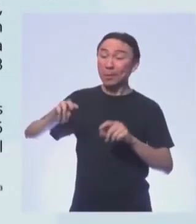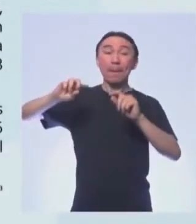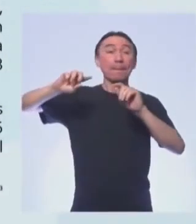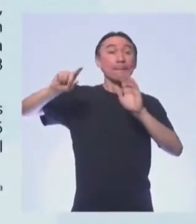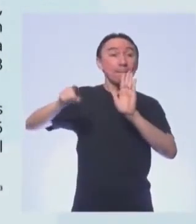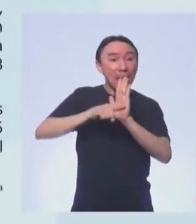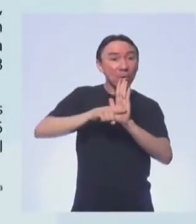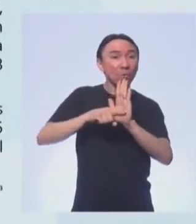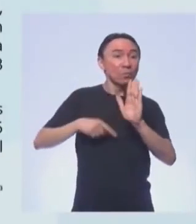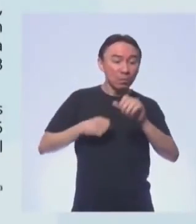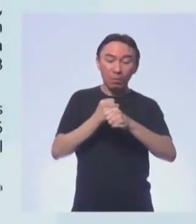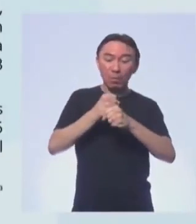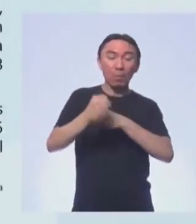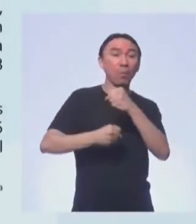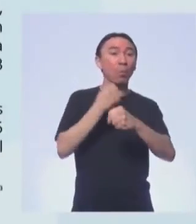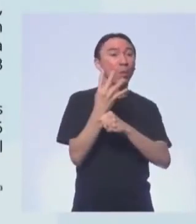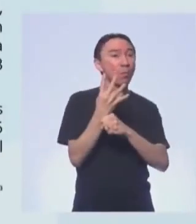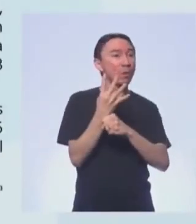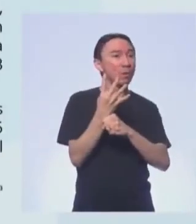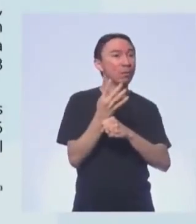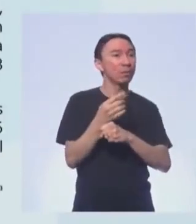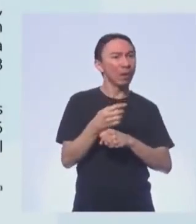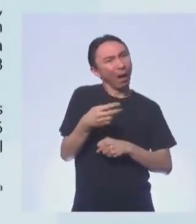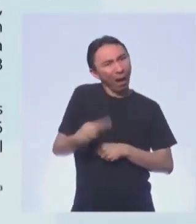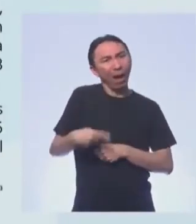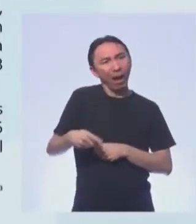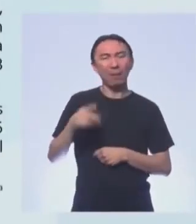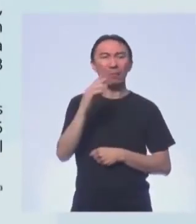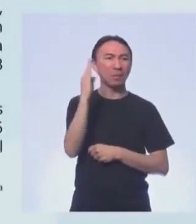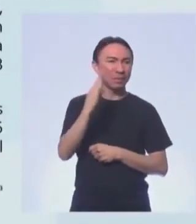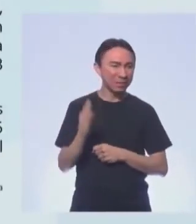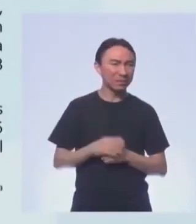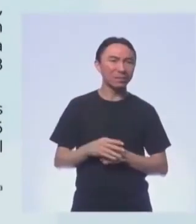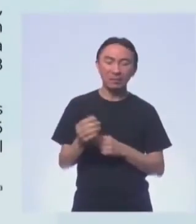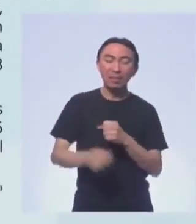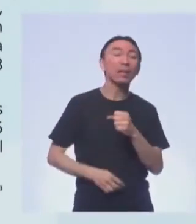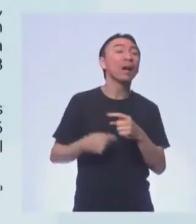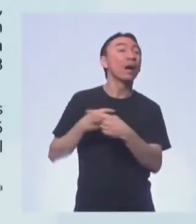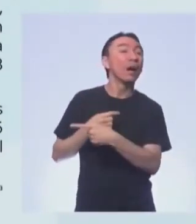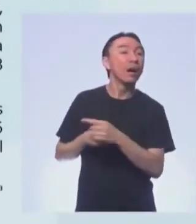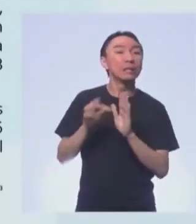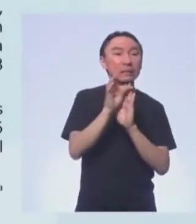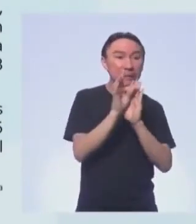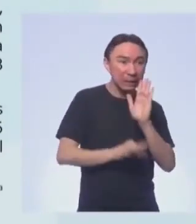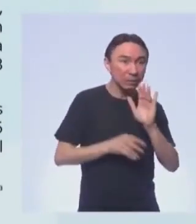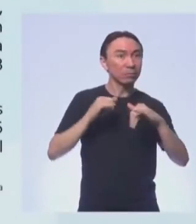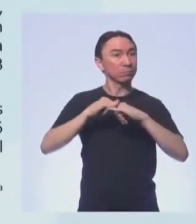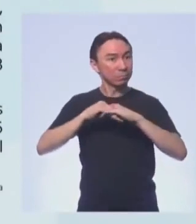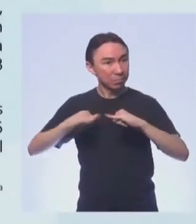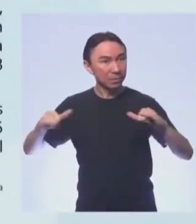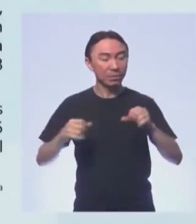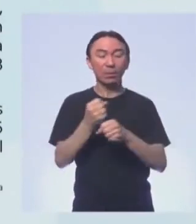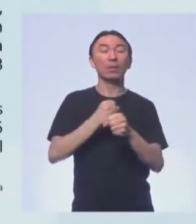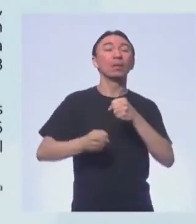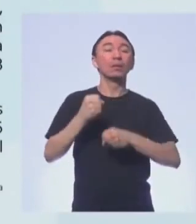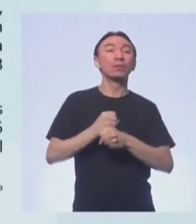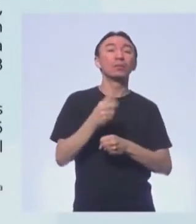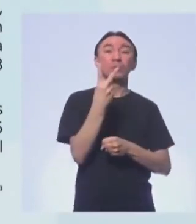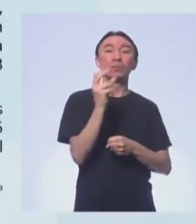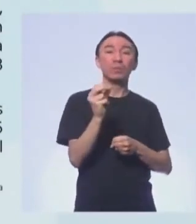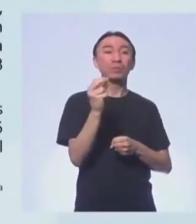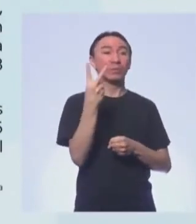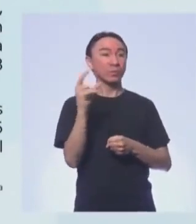Retratos da Leitura no Brasil. É um texto publicado em 2020 pela Mariana Tucarnia, repórter da